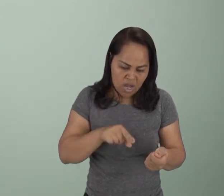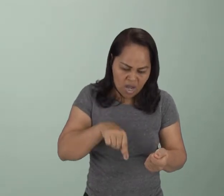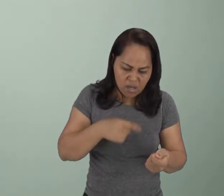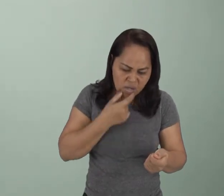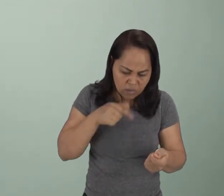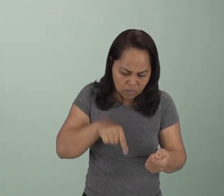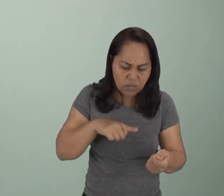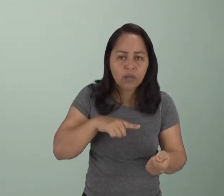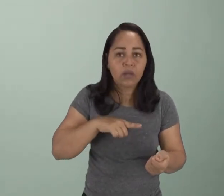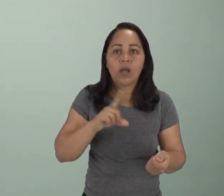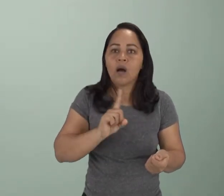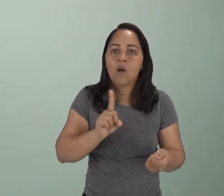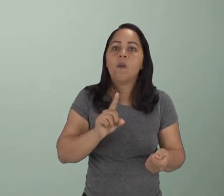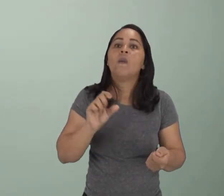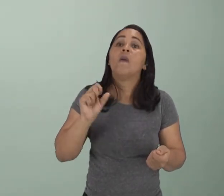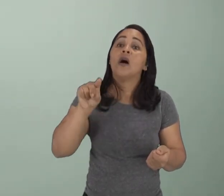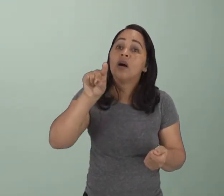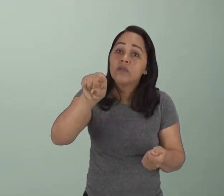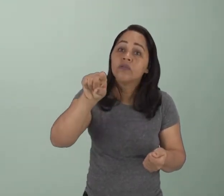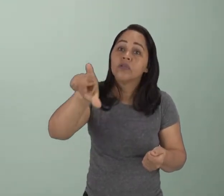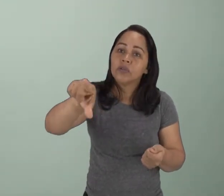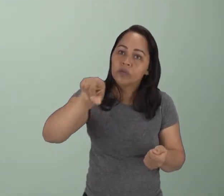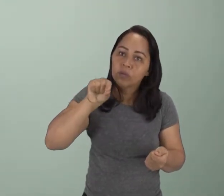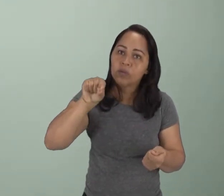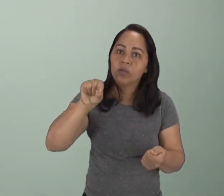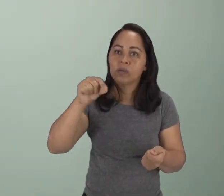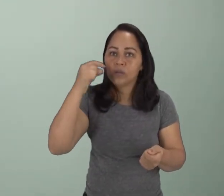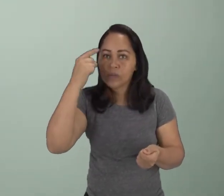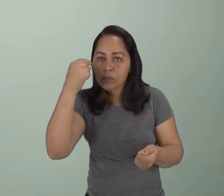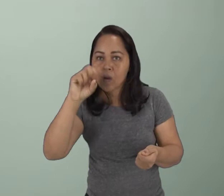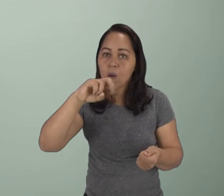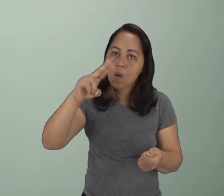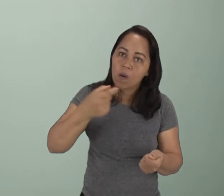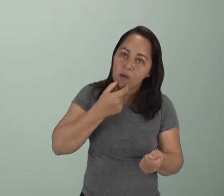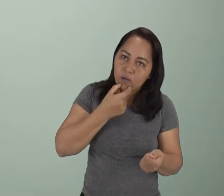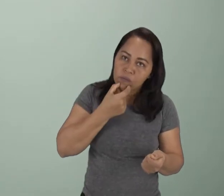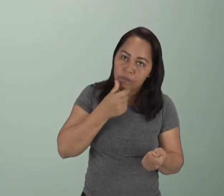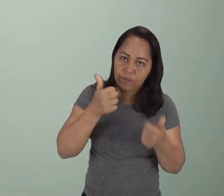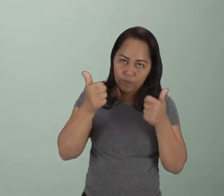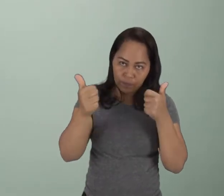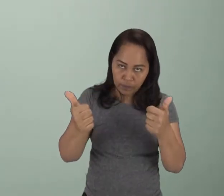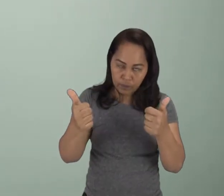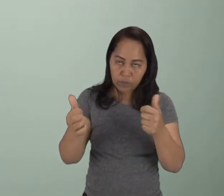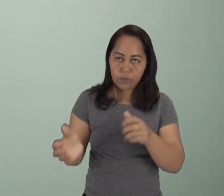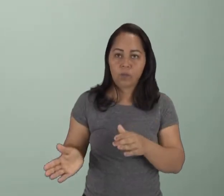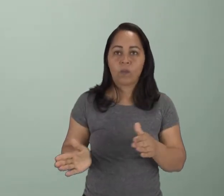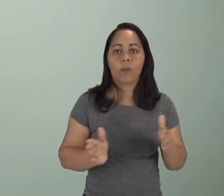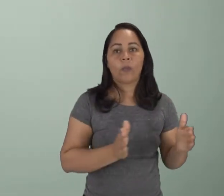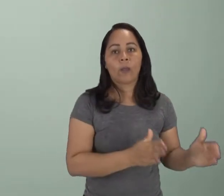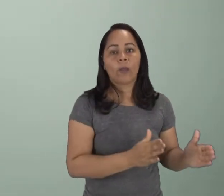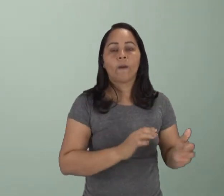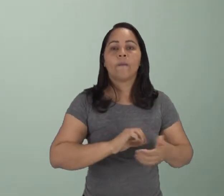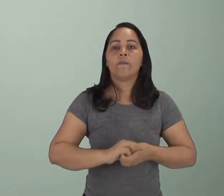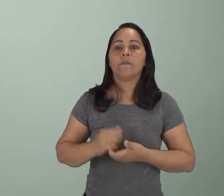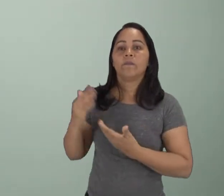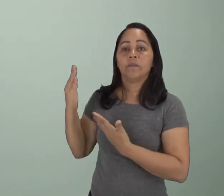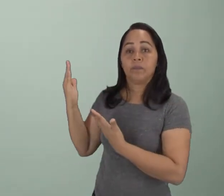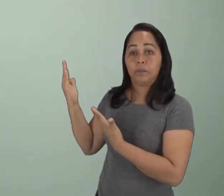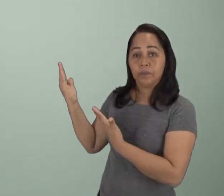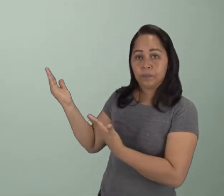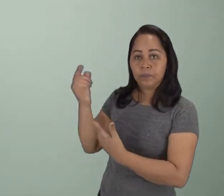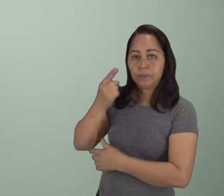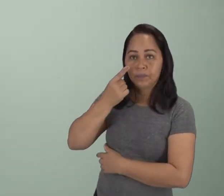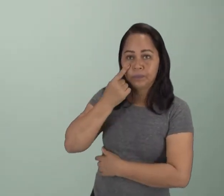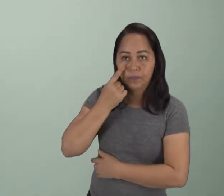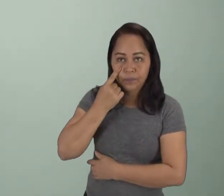somente a prova de língua espanhola. Bom, gêneros textuais. É muito comum que vocês já tenham ouvido falar também dentro